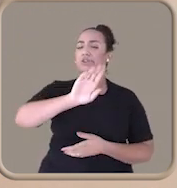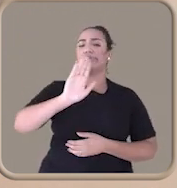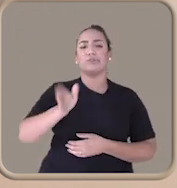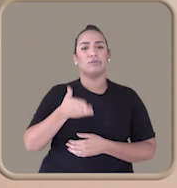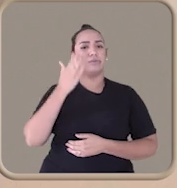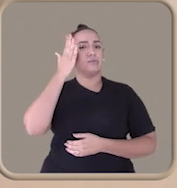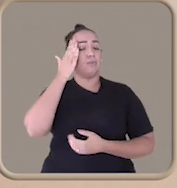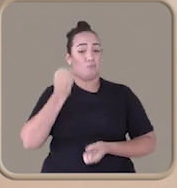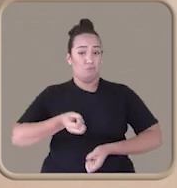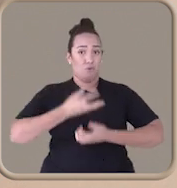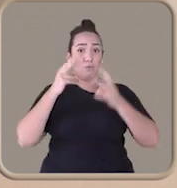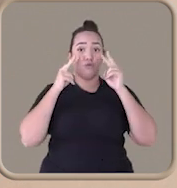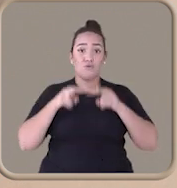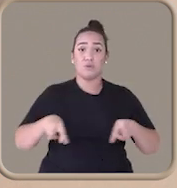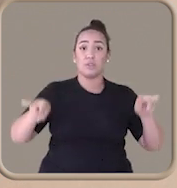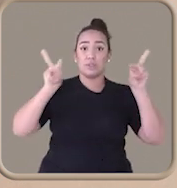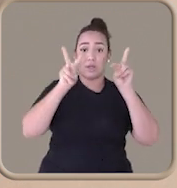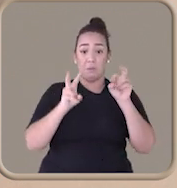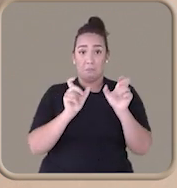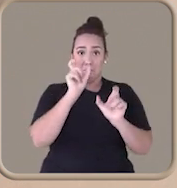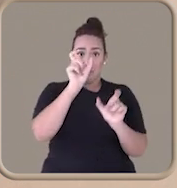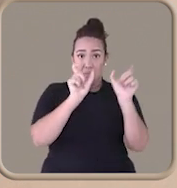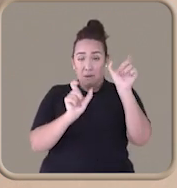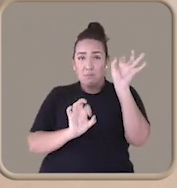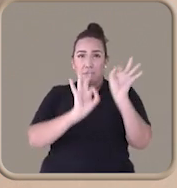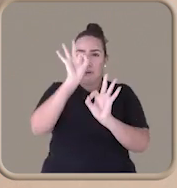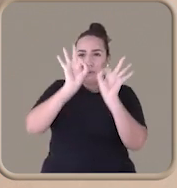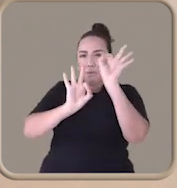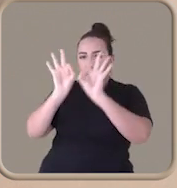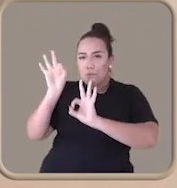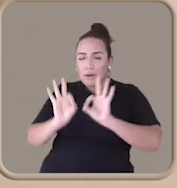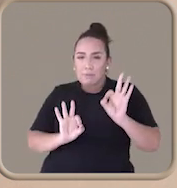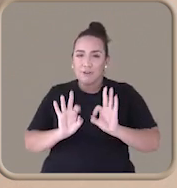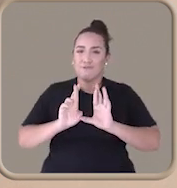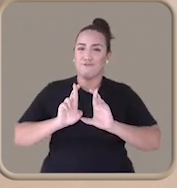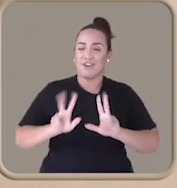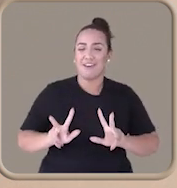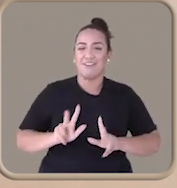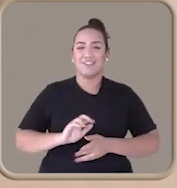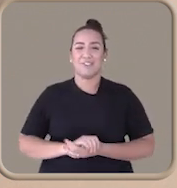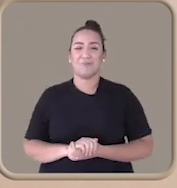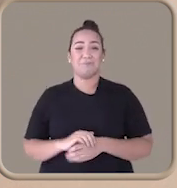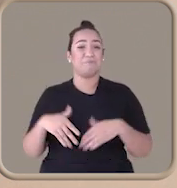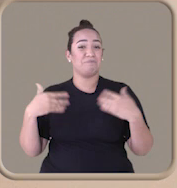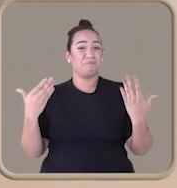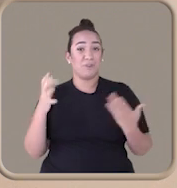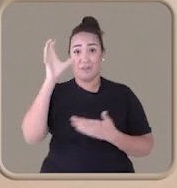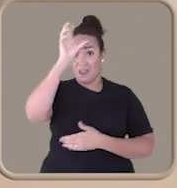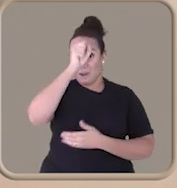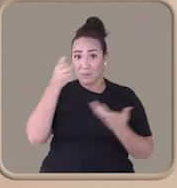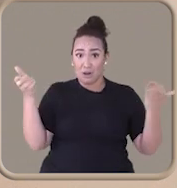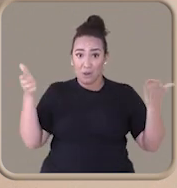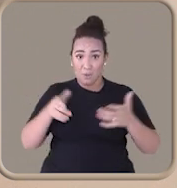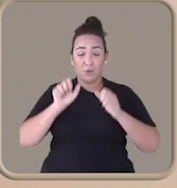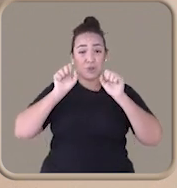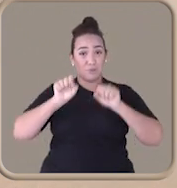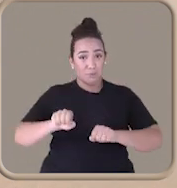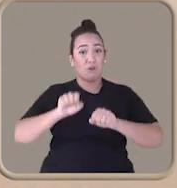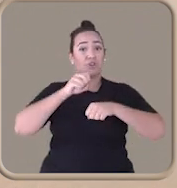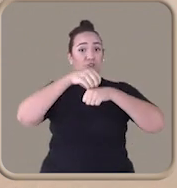visuais organizam as palavras em formas diferentes nas páginas. Que tal compartilhar esse conhecimento que você